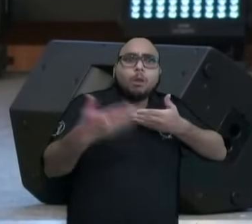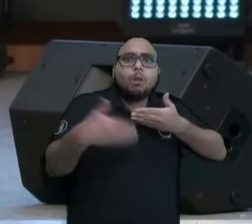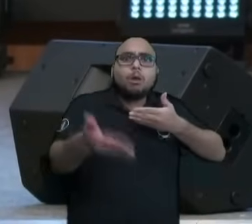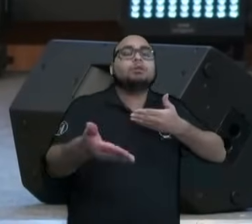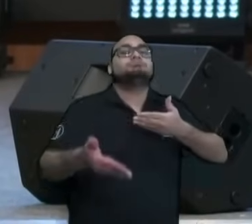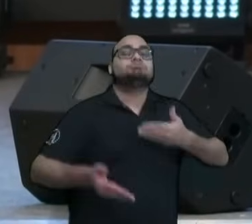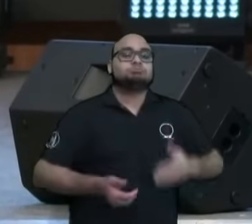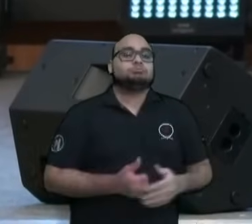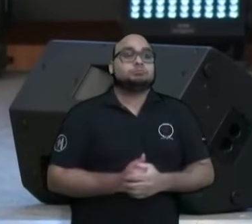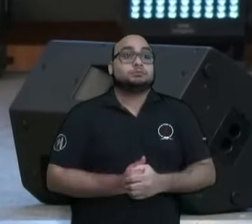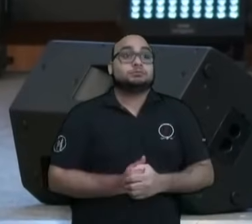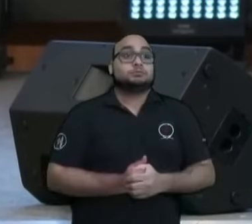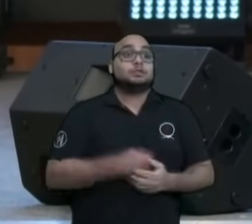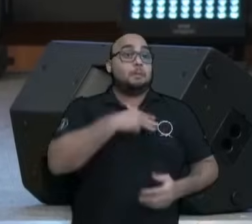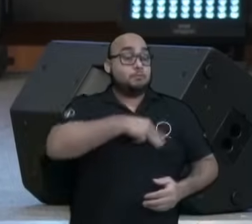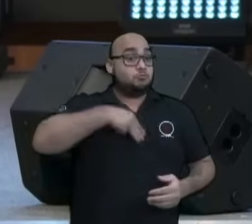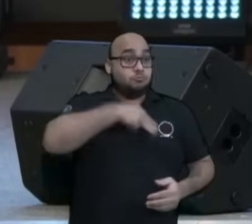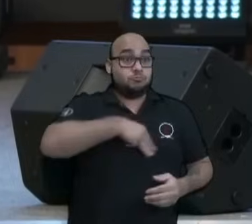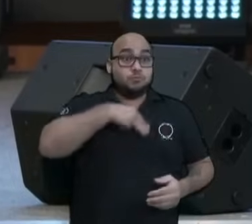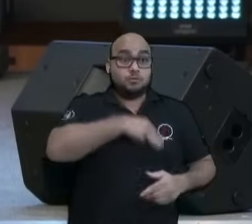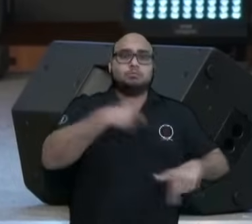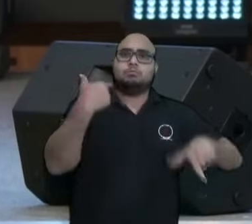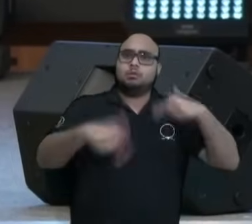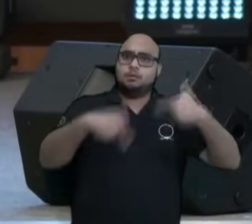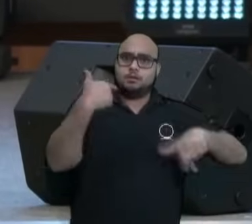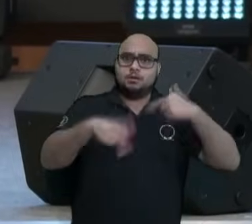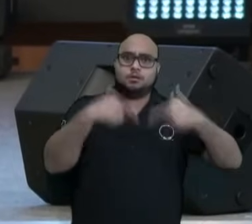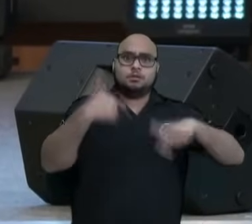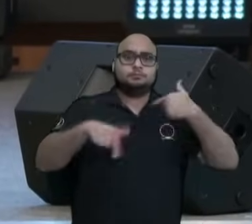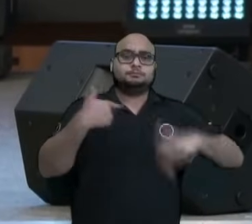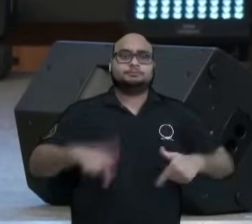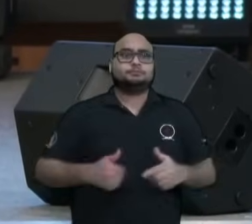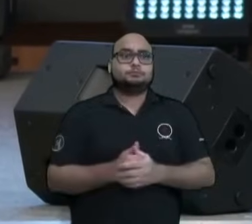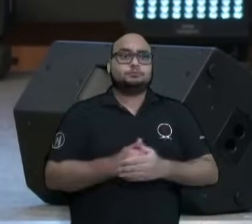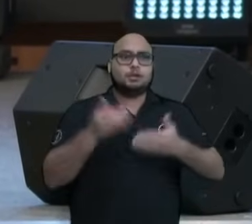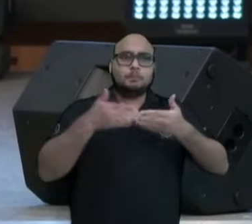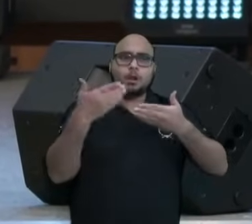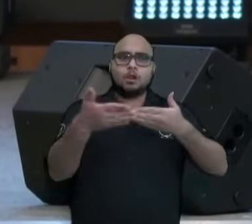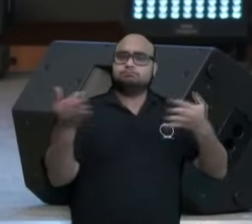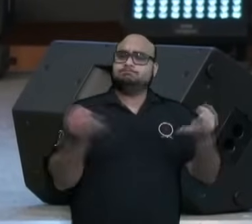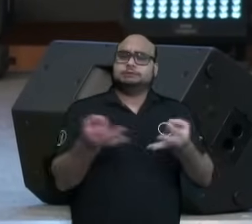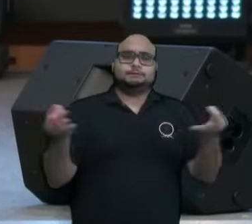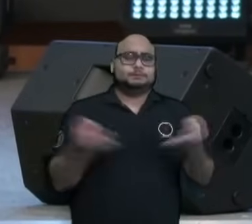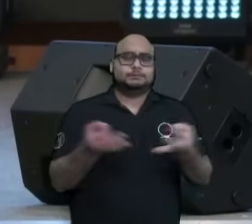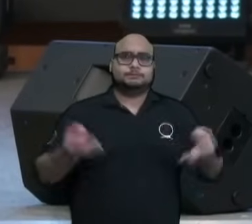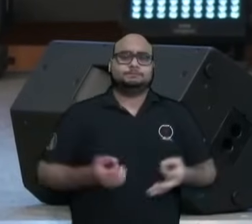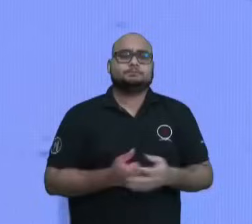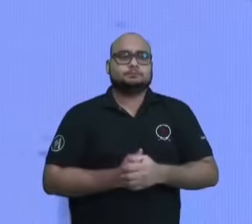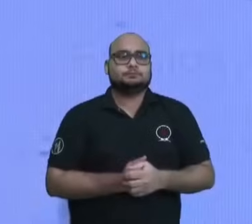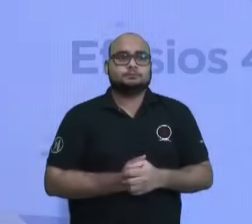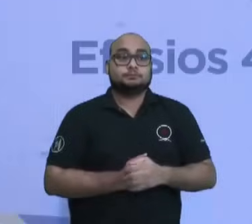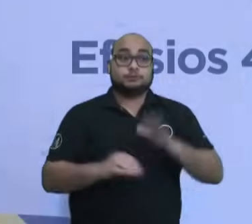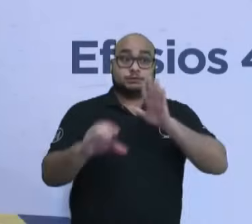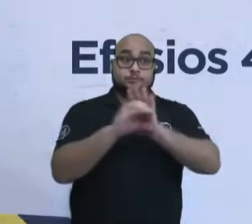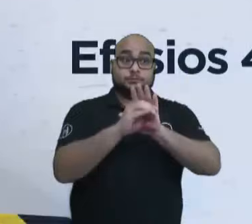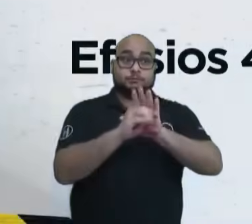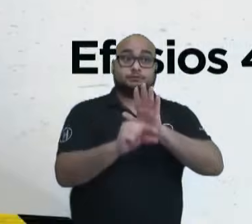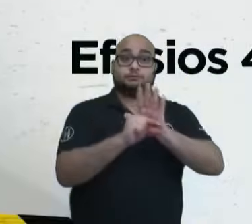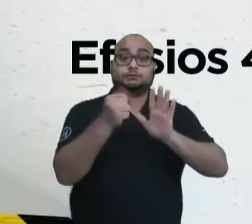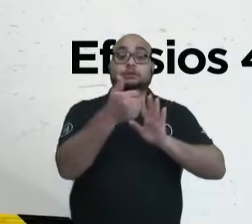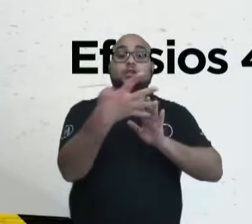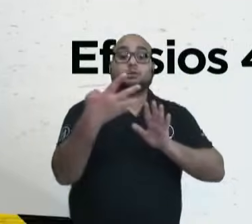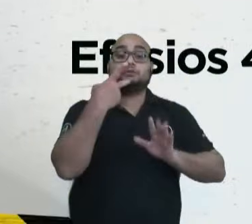isso agora trabalh para mais alguma coisa trabalha para mais uma coisa olha o 14 para que